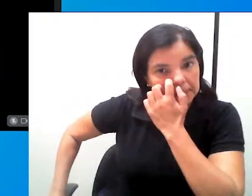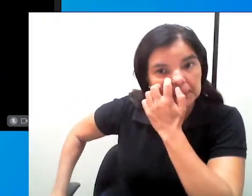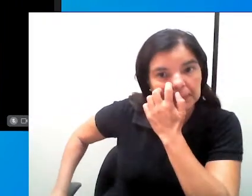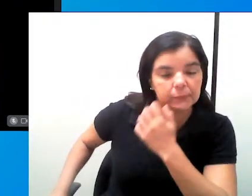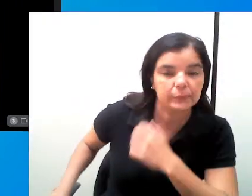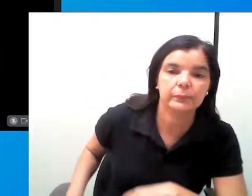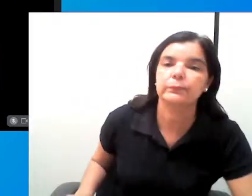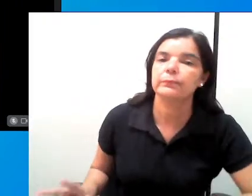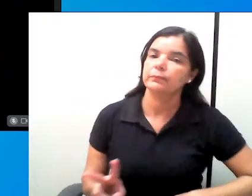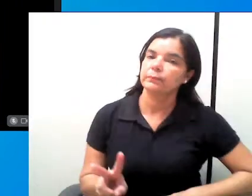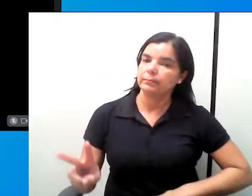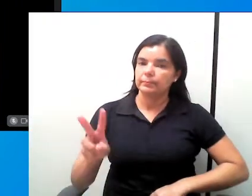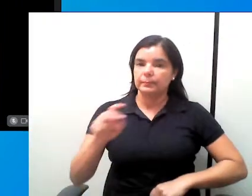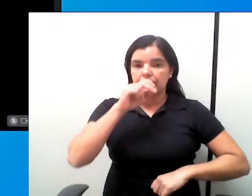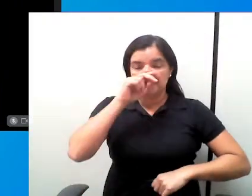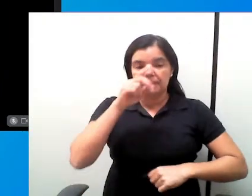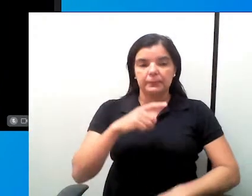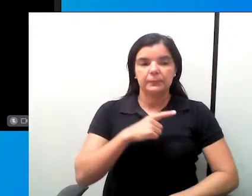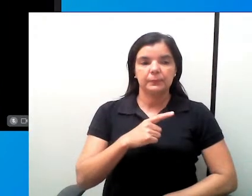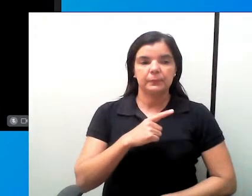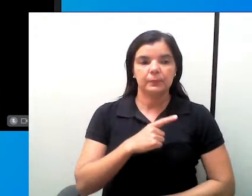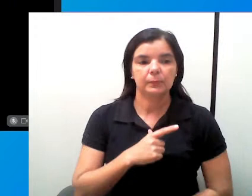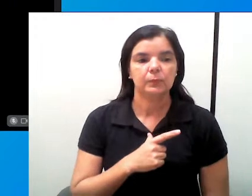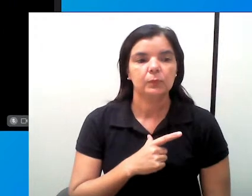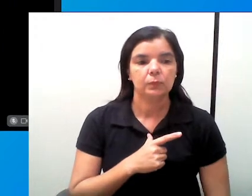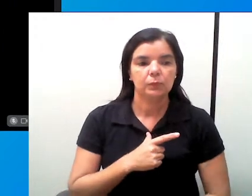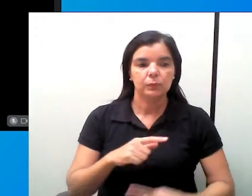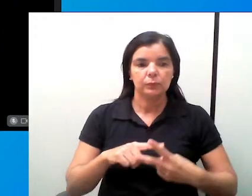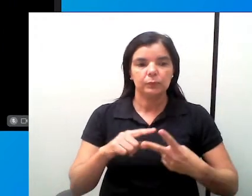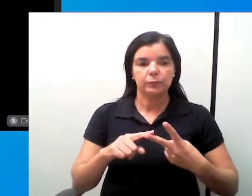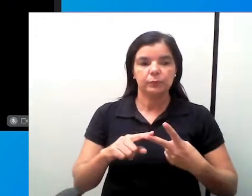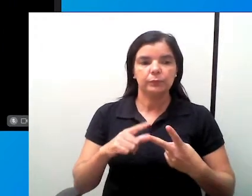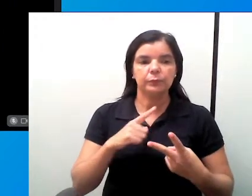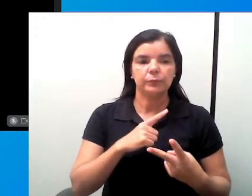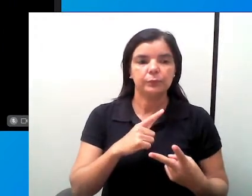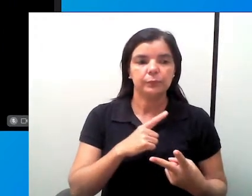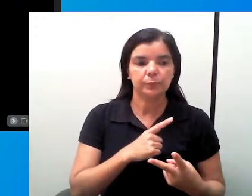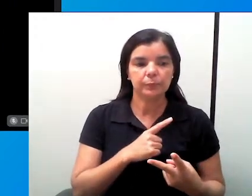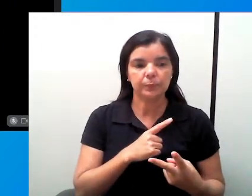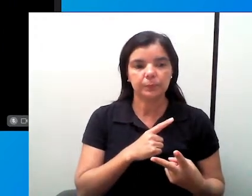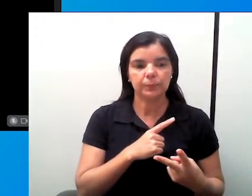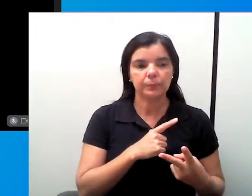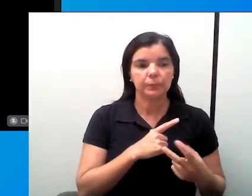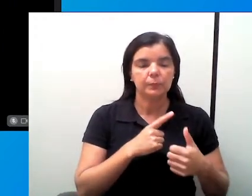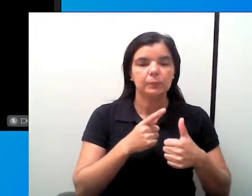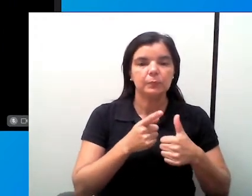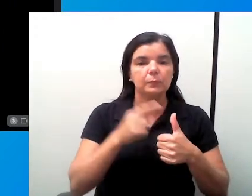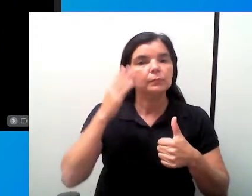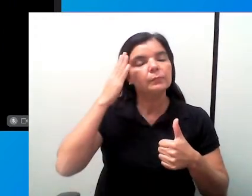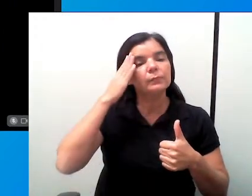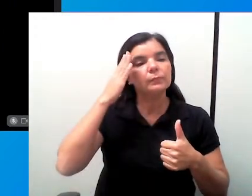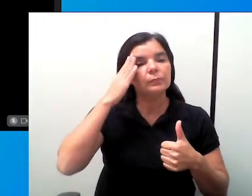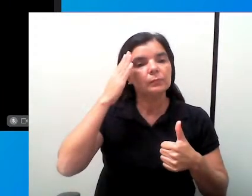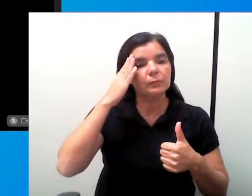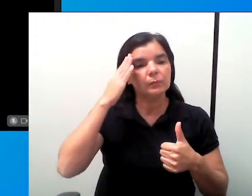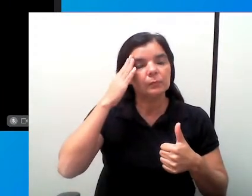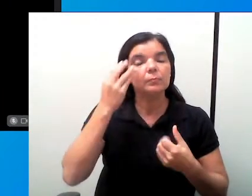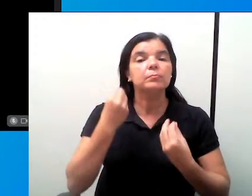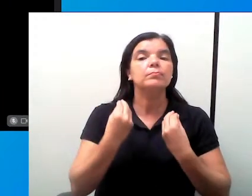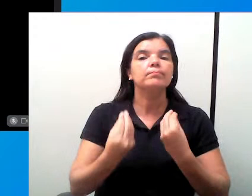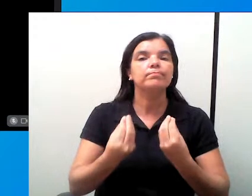nosso PDI. Nós temos norteadores, nós temos que primeiro entender o para